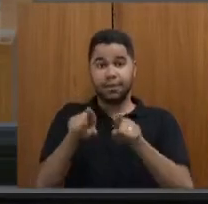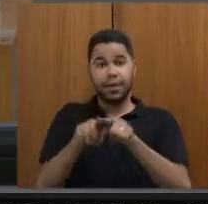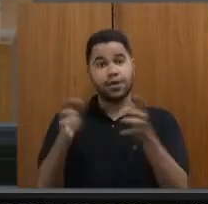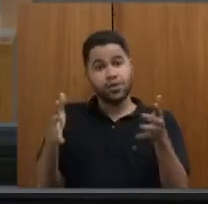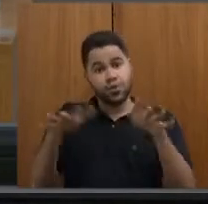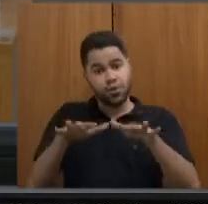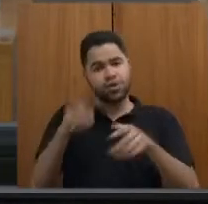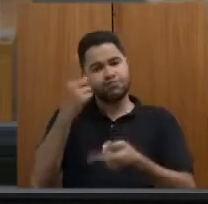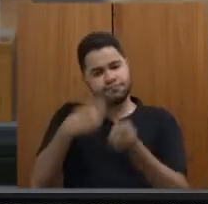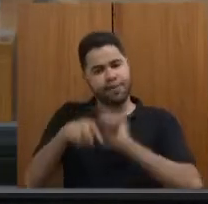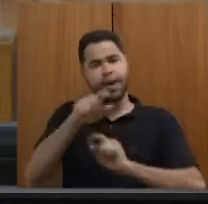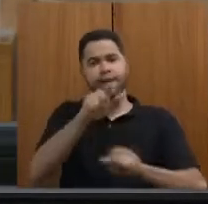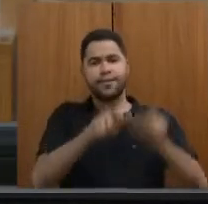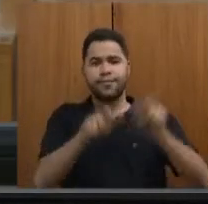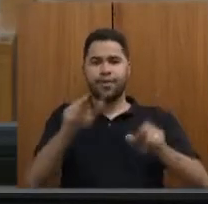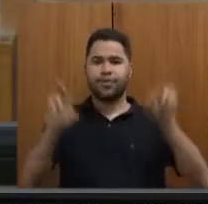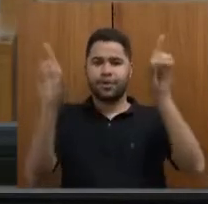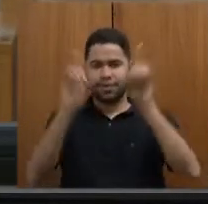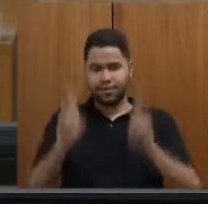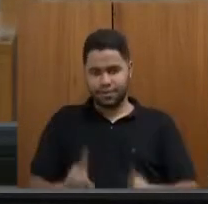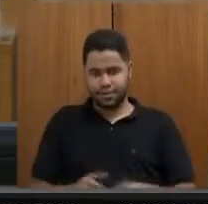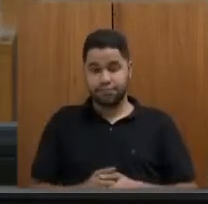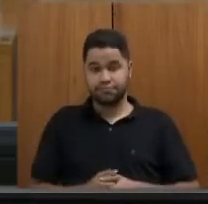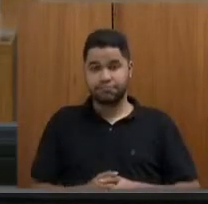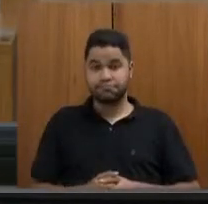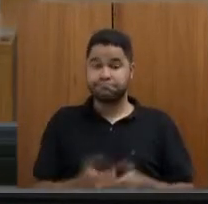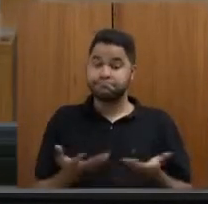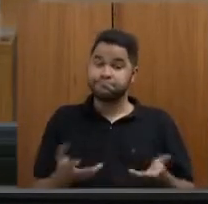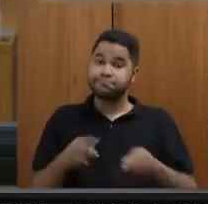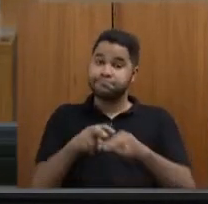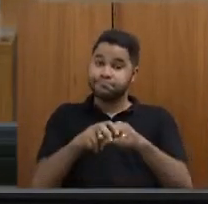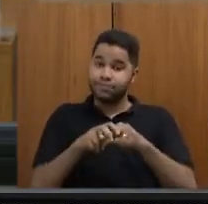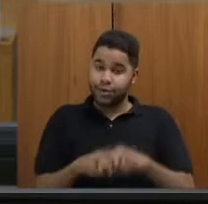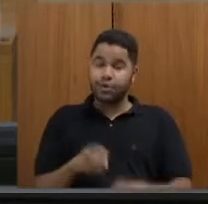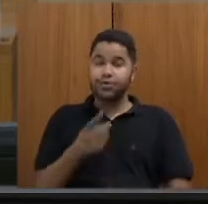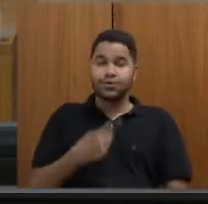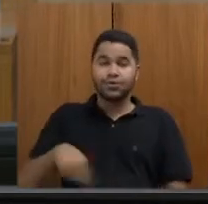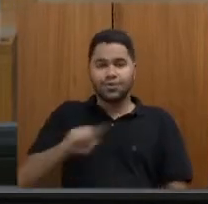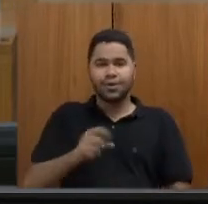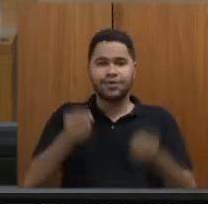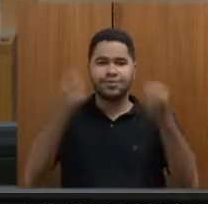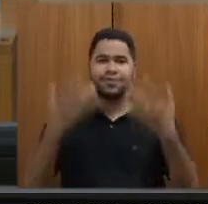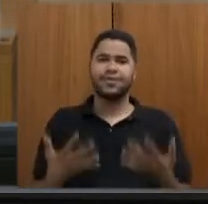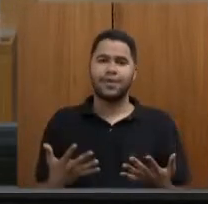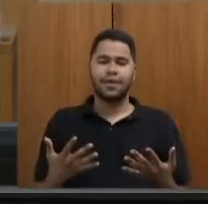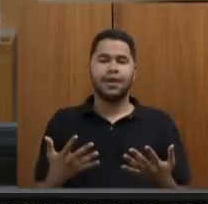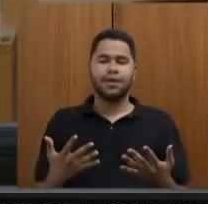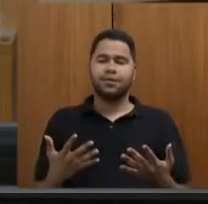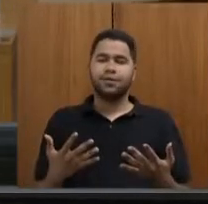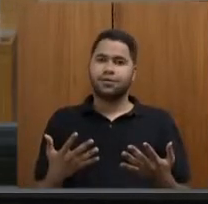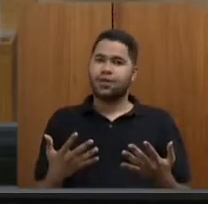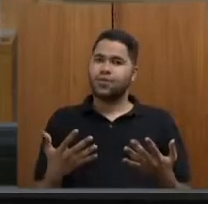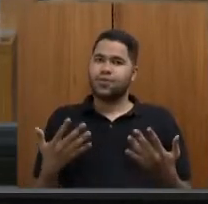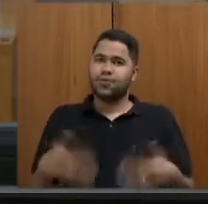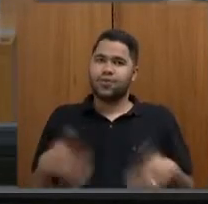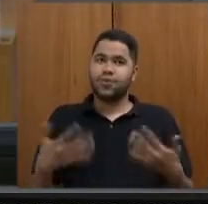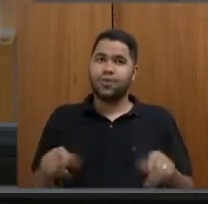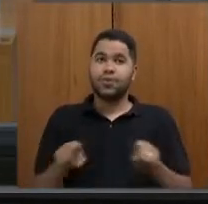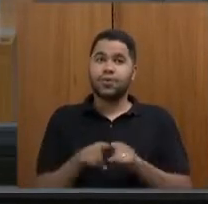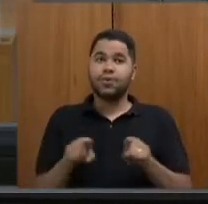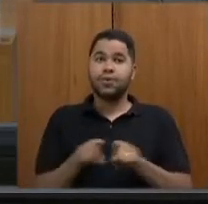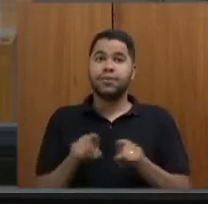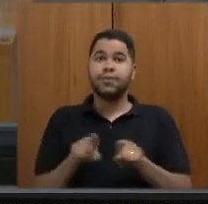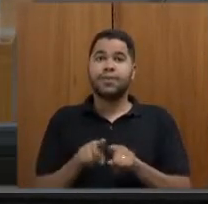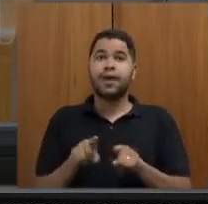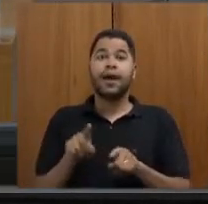superação para as pessoas com deficiências. Então, por isso, deputado, nós falamos, nós temos muito caro. E temos a